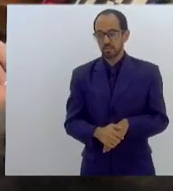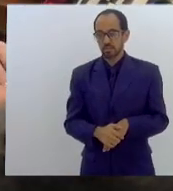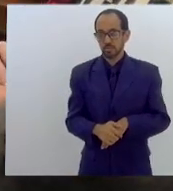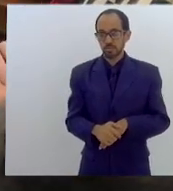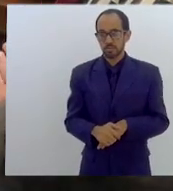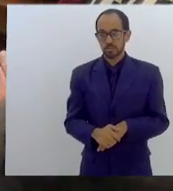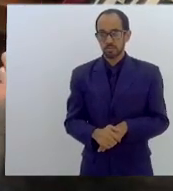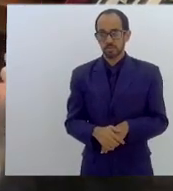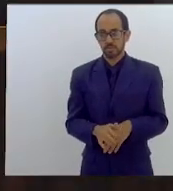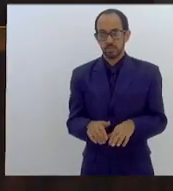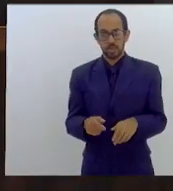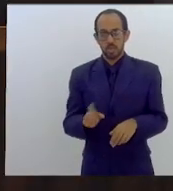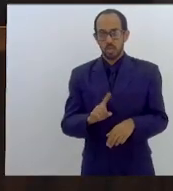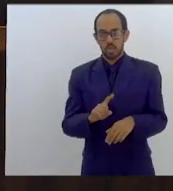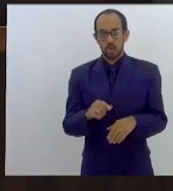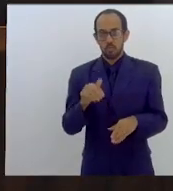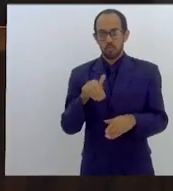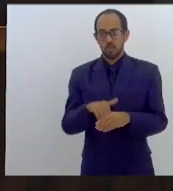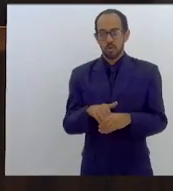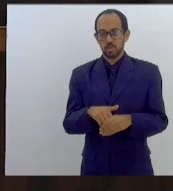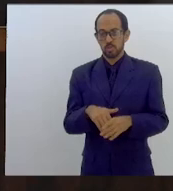votamos